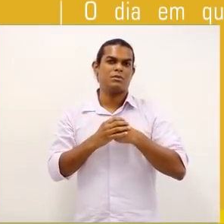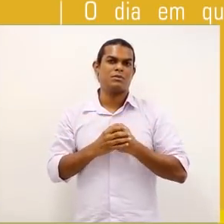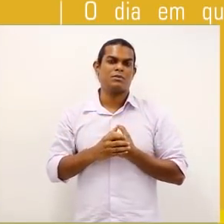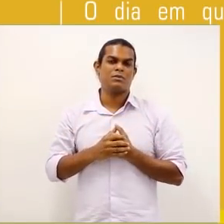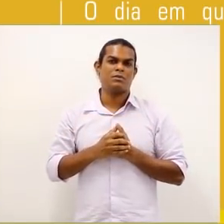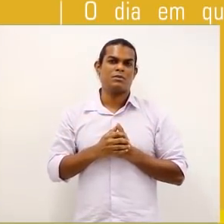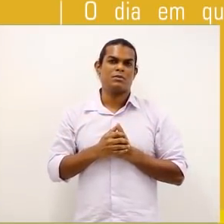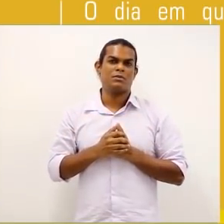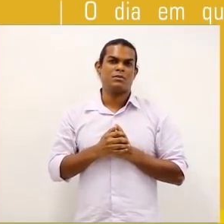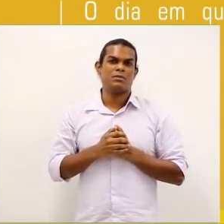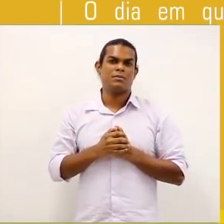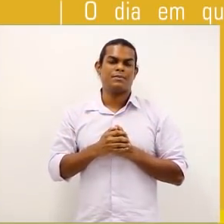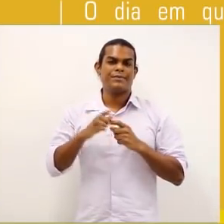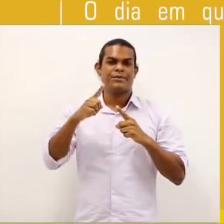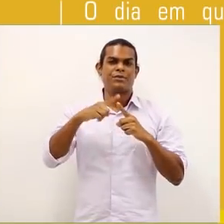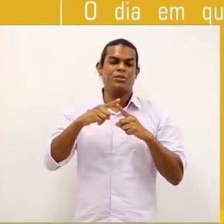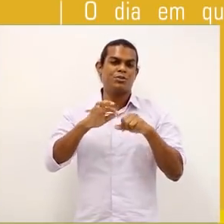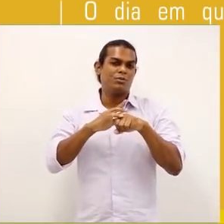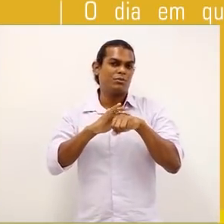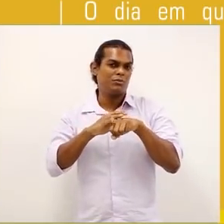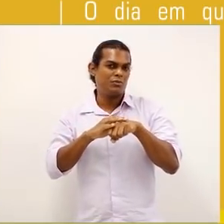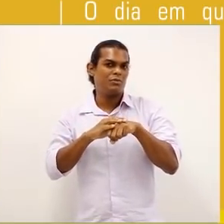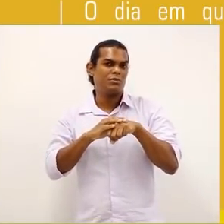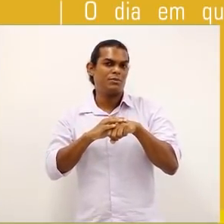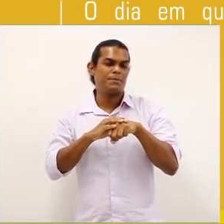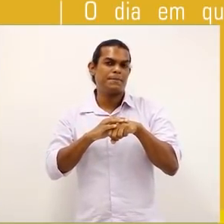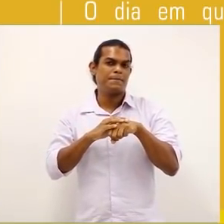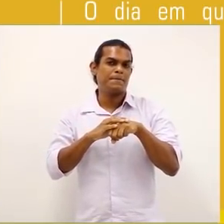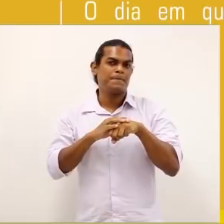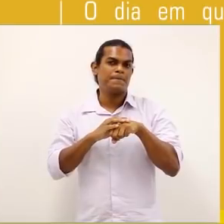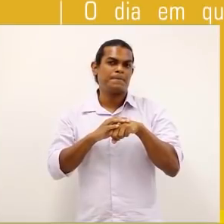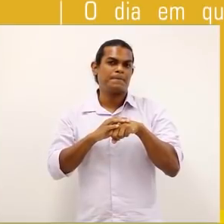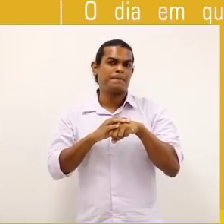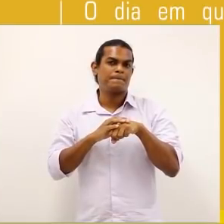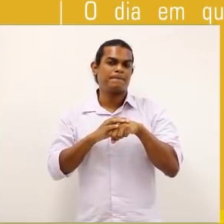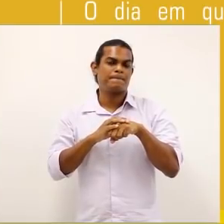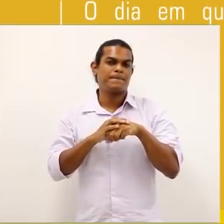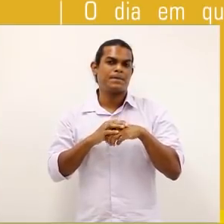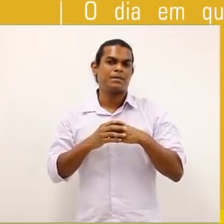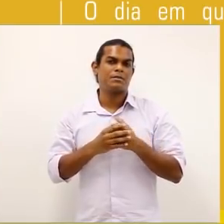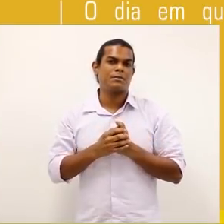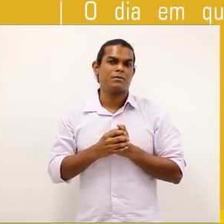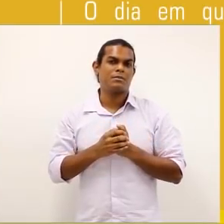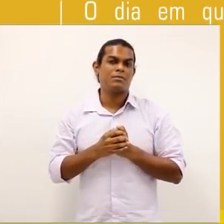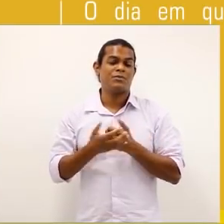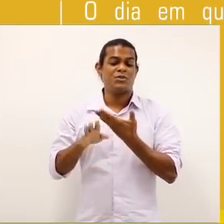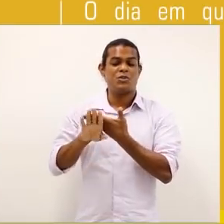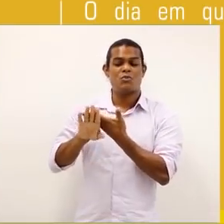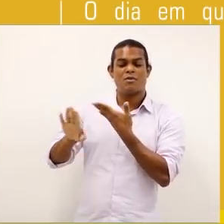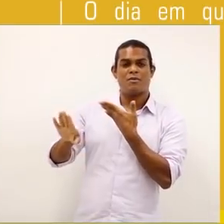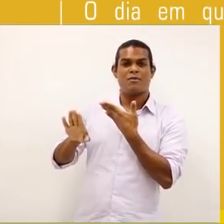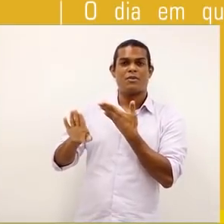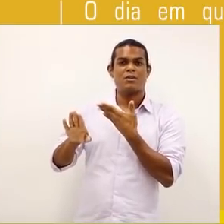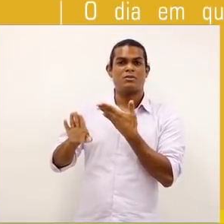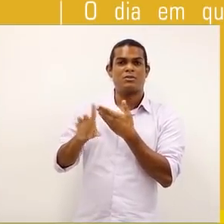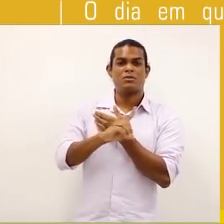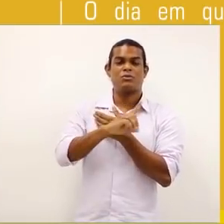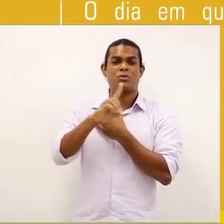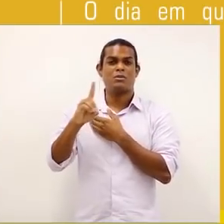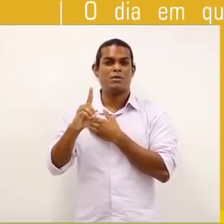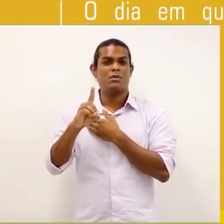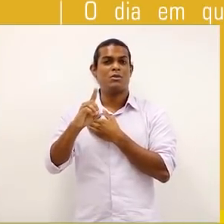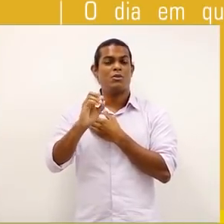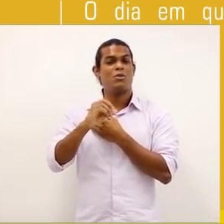aquele tipo de enfermidade que o impossibilita para o trabalho, que o incapacita para o trabalho, ou o dia em que foi realizado o